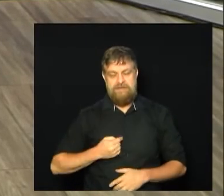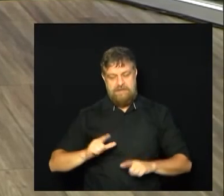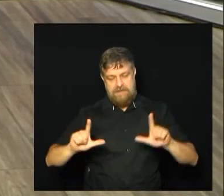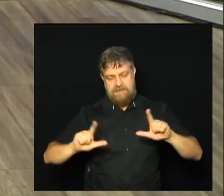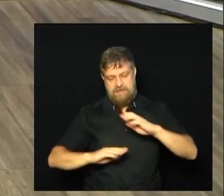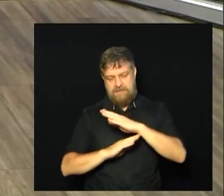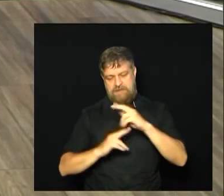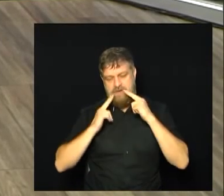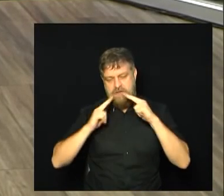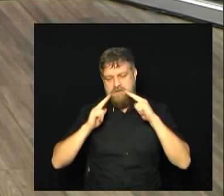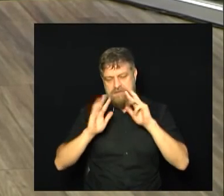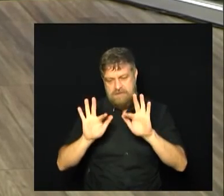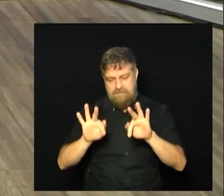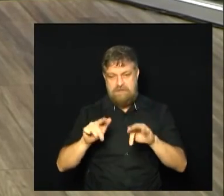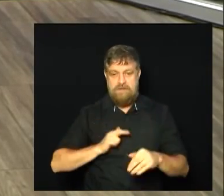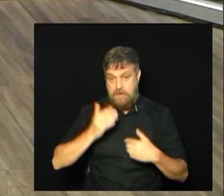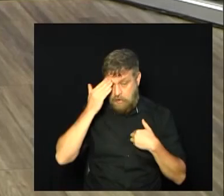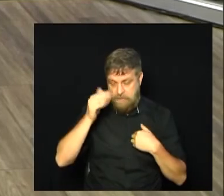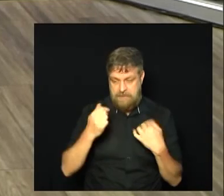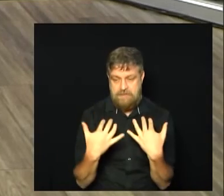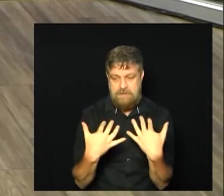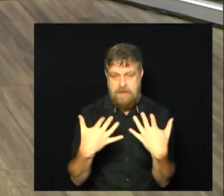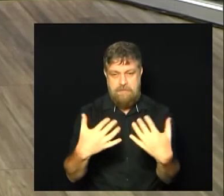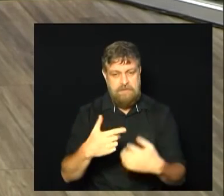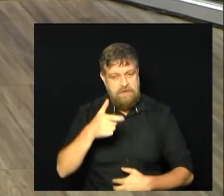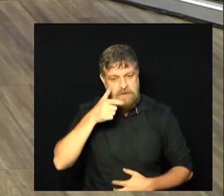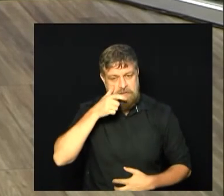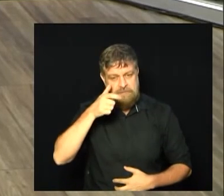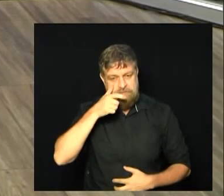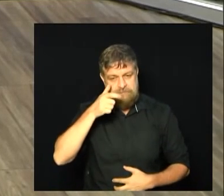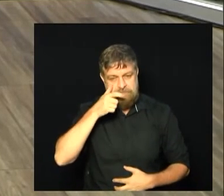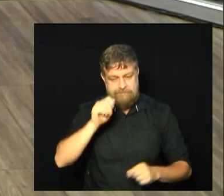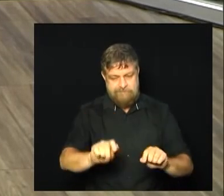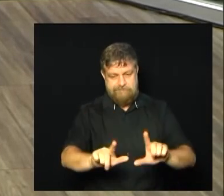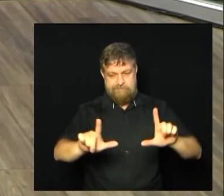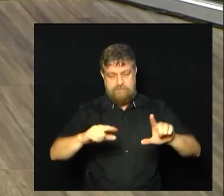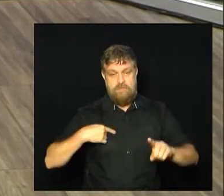aqui. Muito obrigado pela sua companhia, pela sua audiência e